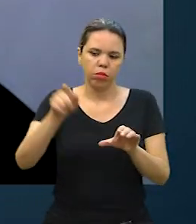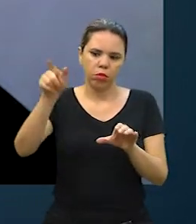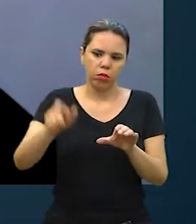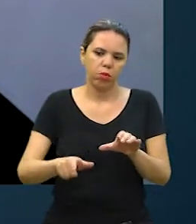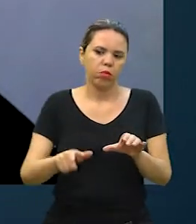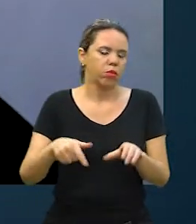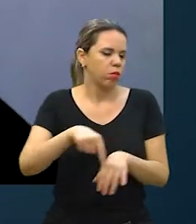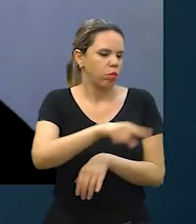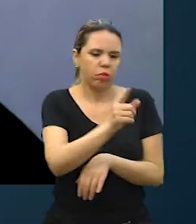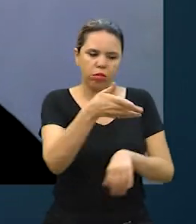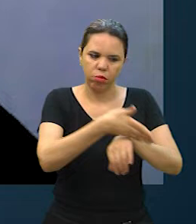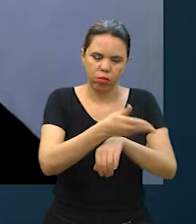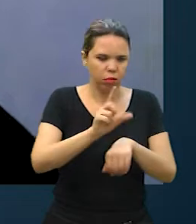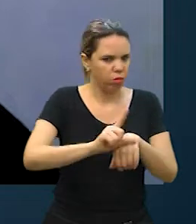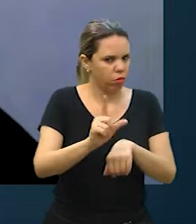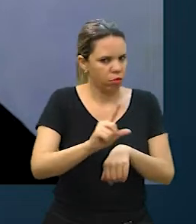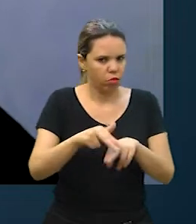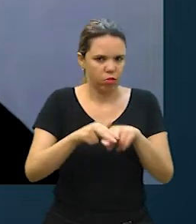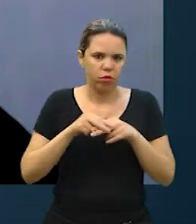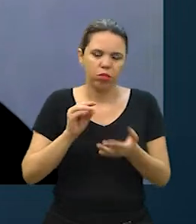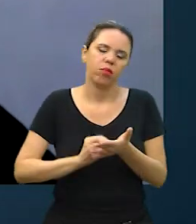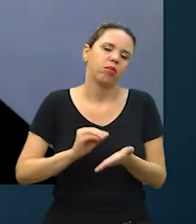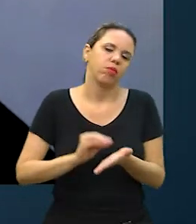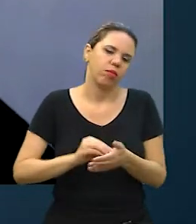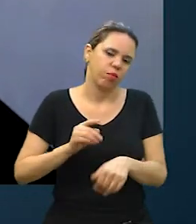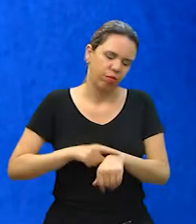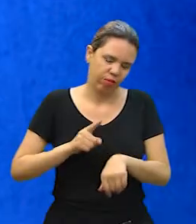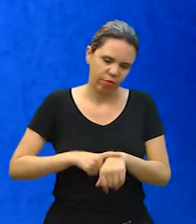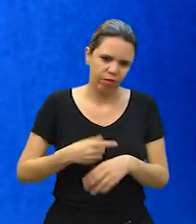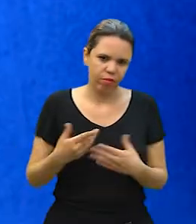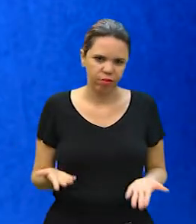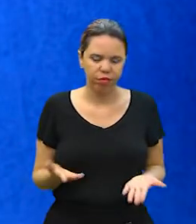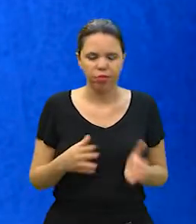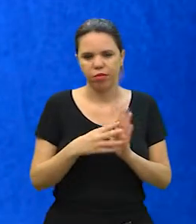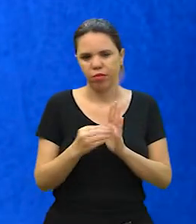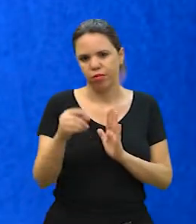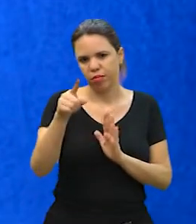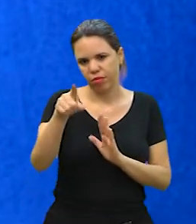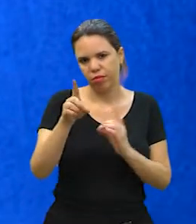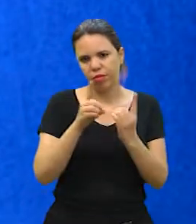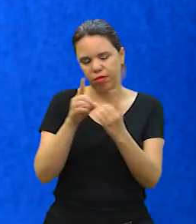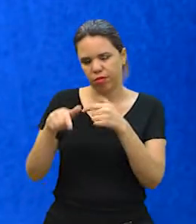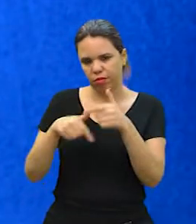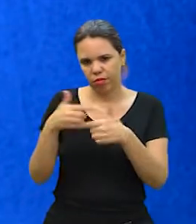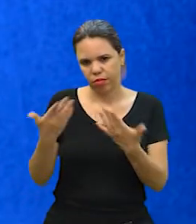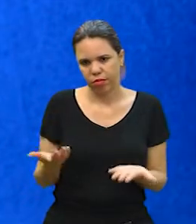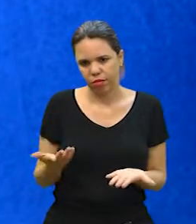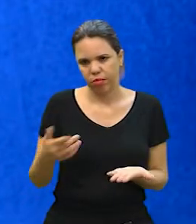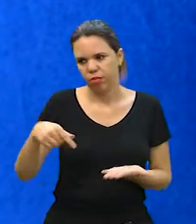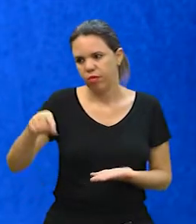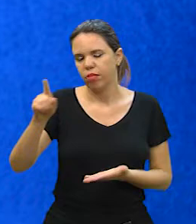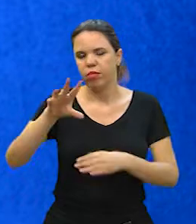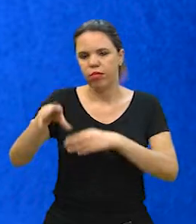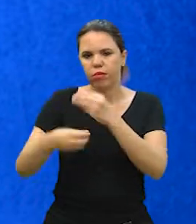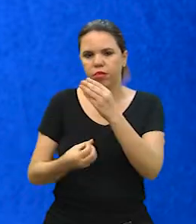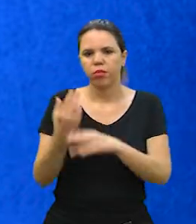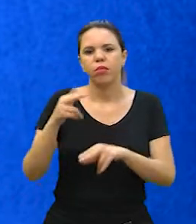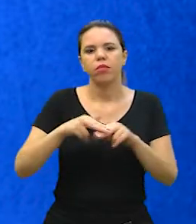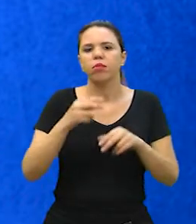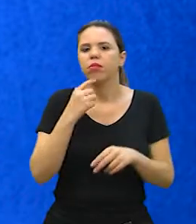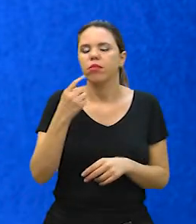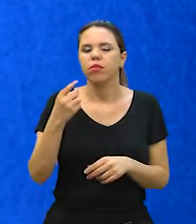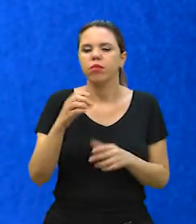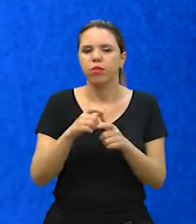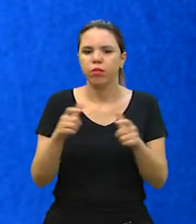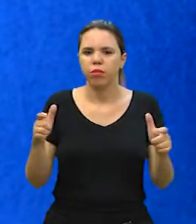deles, eles não viriam à loja por falta realmente de tempo. Nesses modelos de serviço, eles foram implantados em